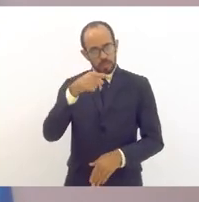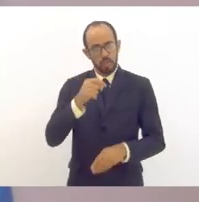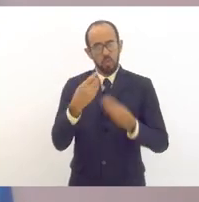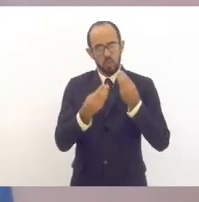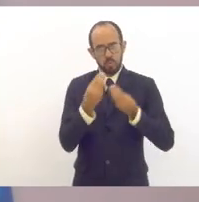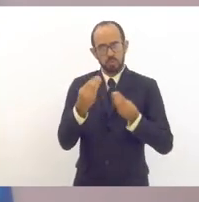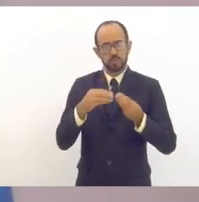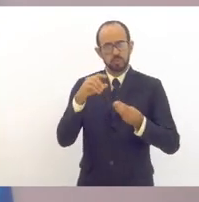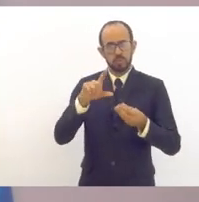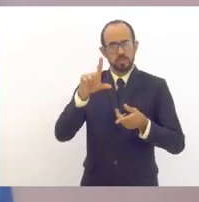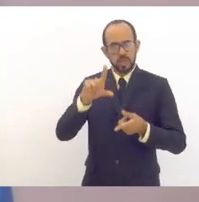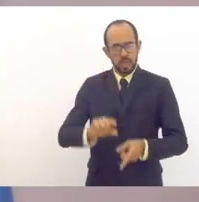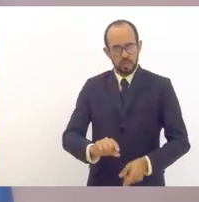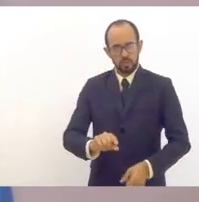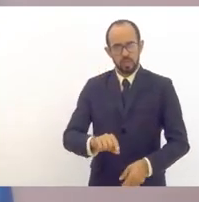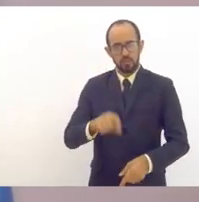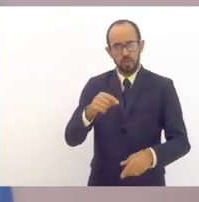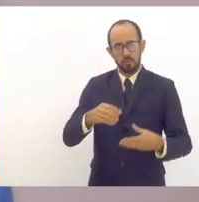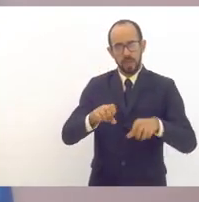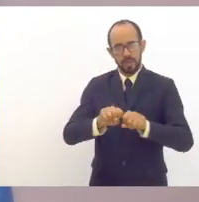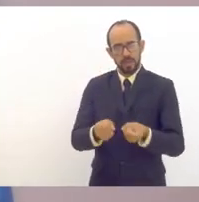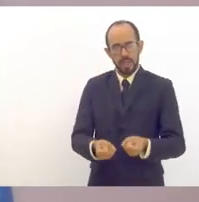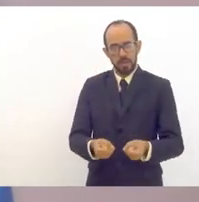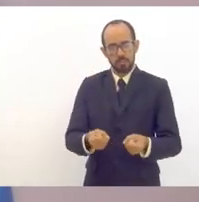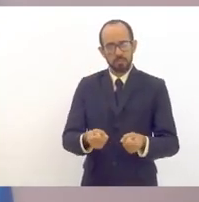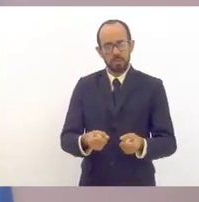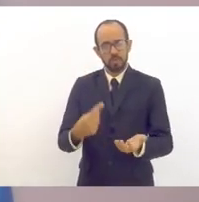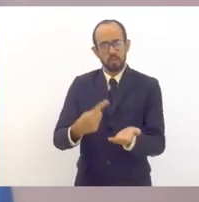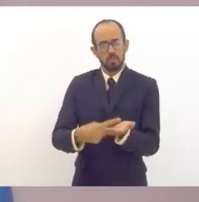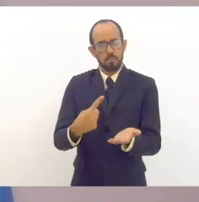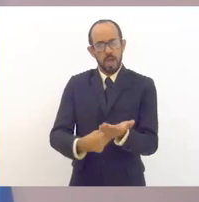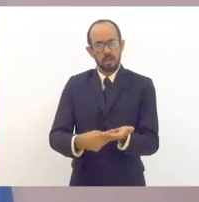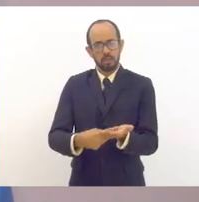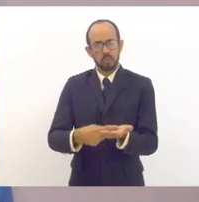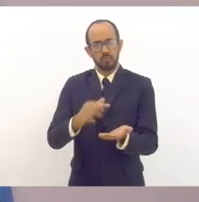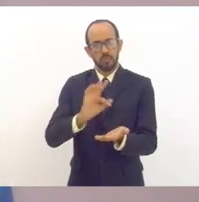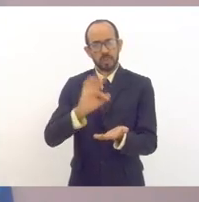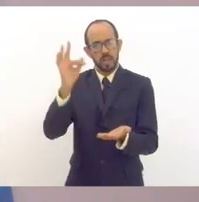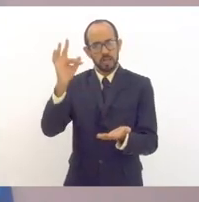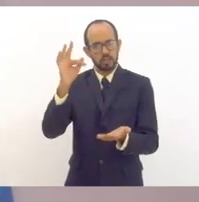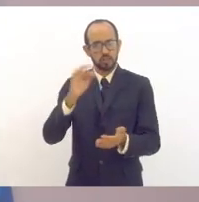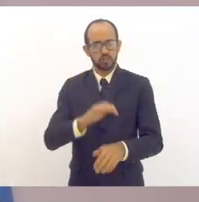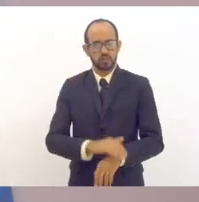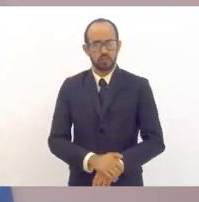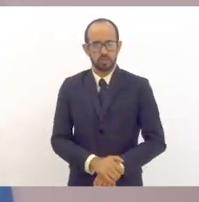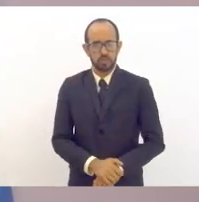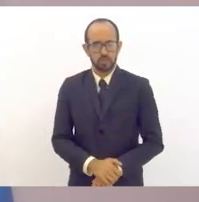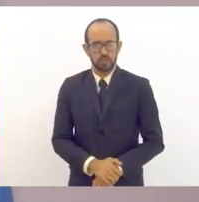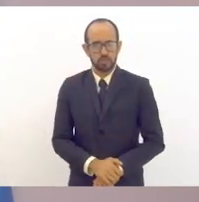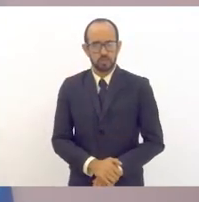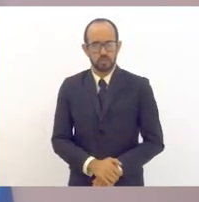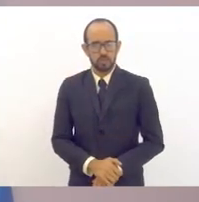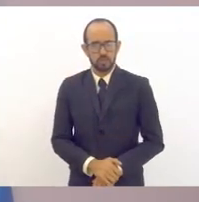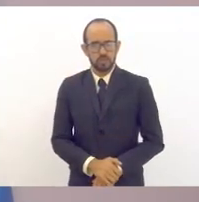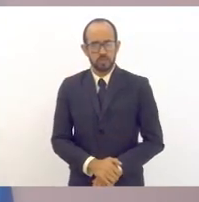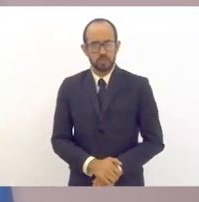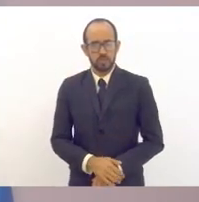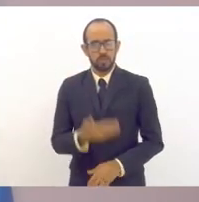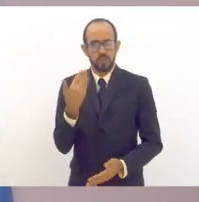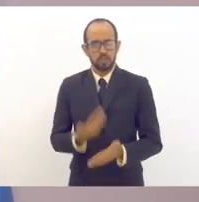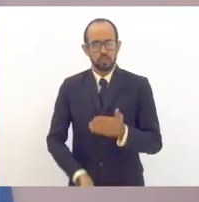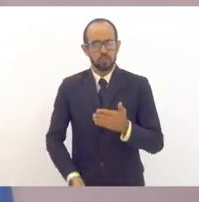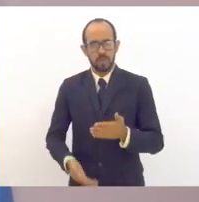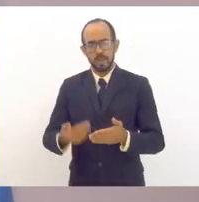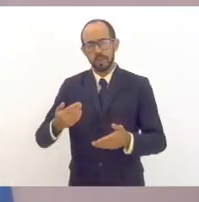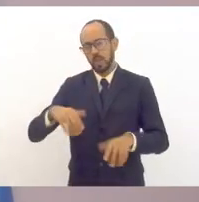foi uma quebra de pacto federativo você levou em consideração queda da receita dos Municípios porque quem sofre